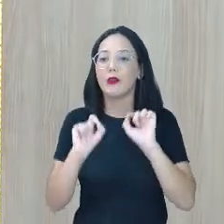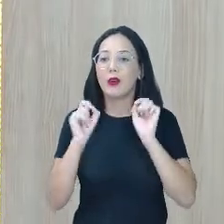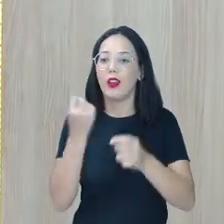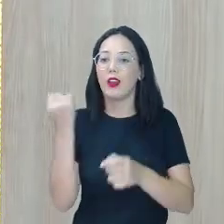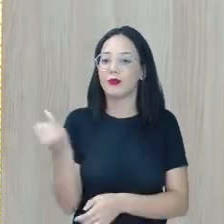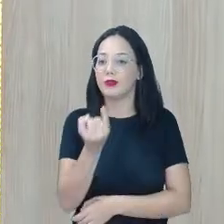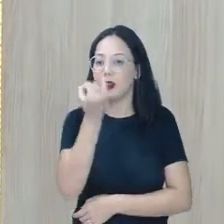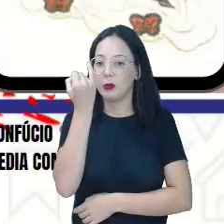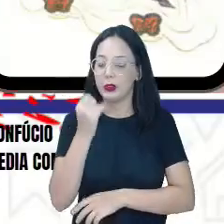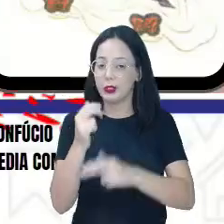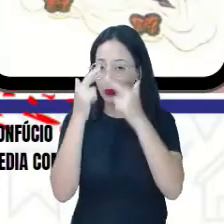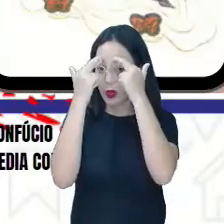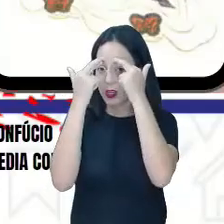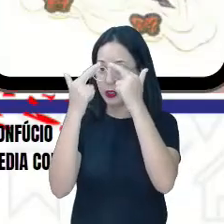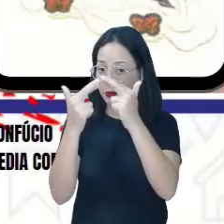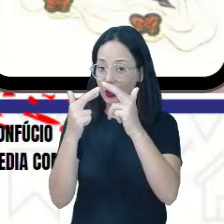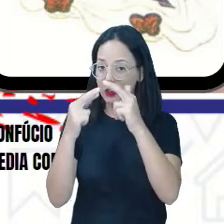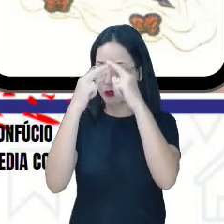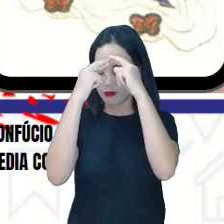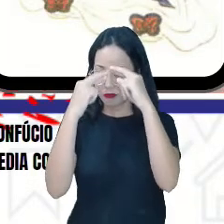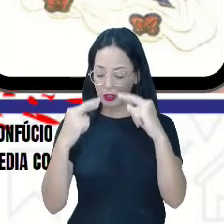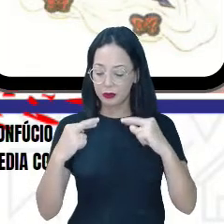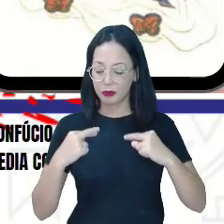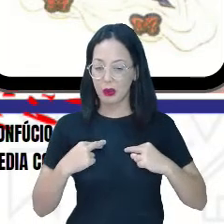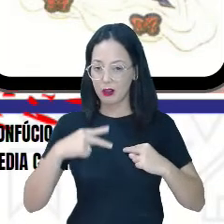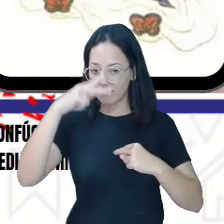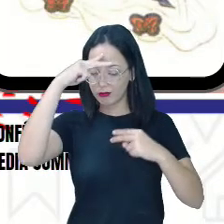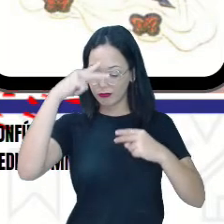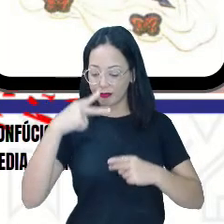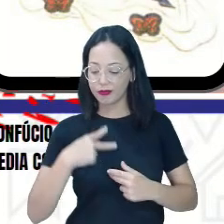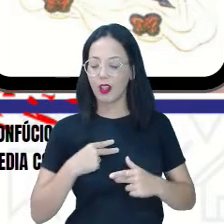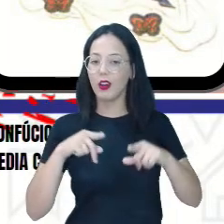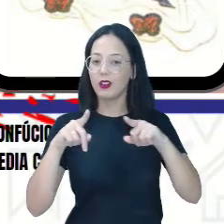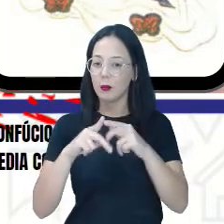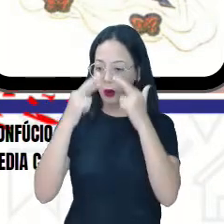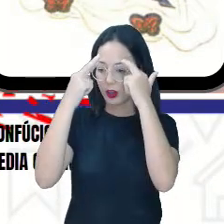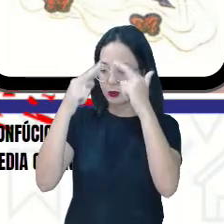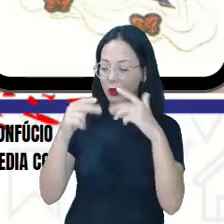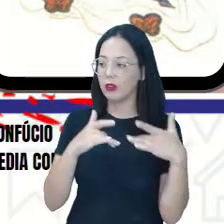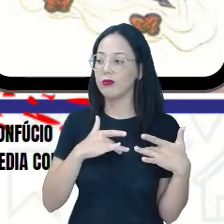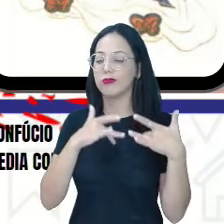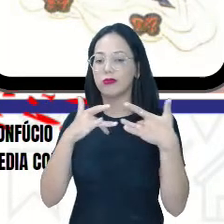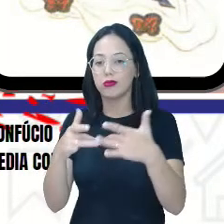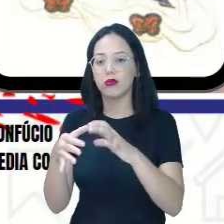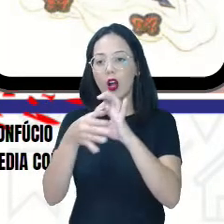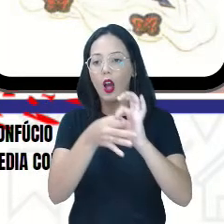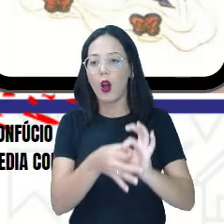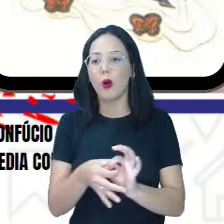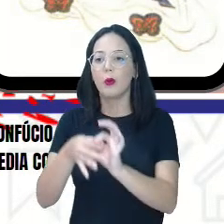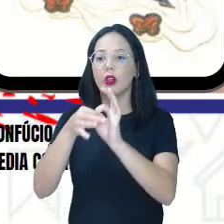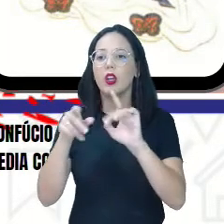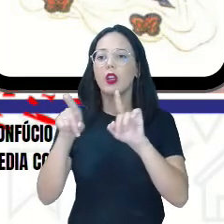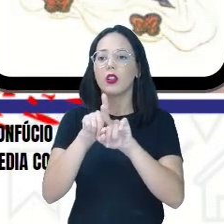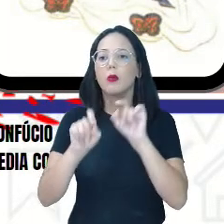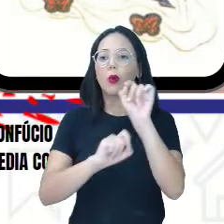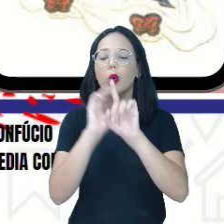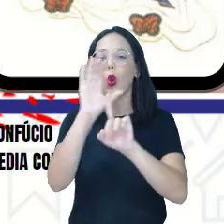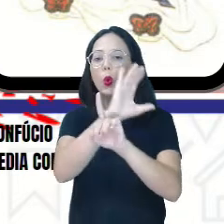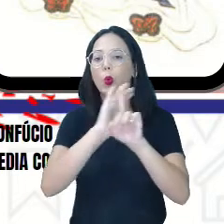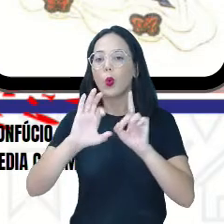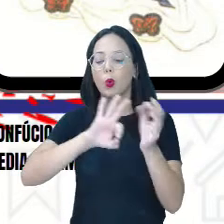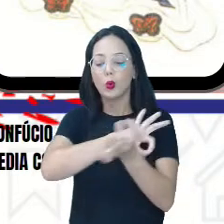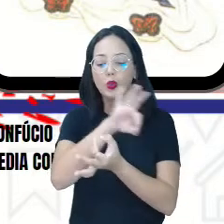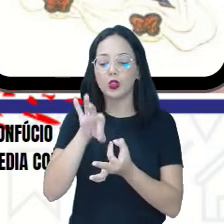a importância do respeito, né, por si mesmo e pelo outro, da harmonia e da tolerância entre os homens e do culto, né, aos espíritos